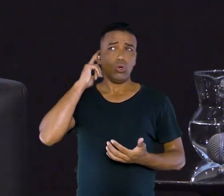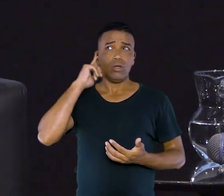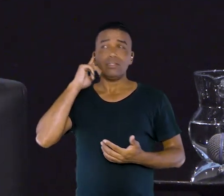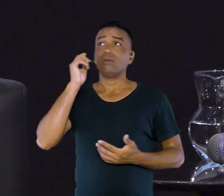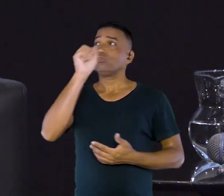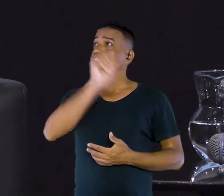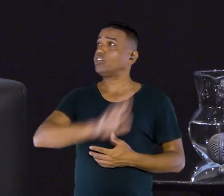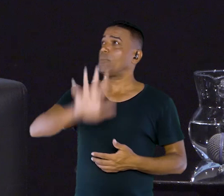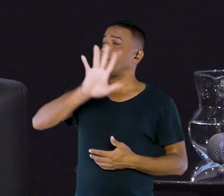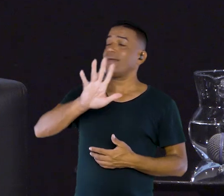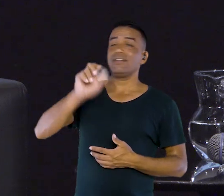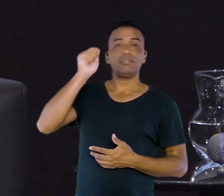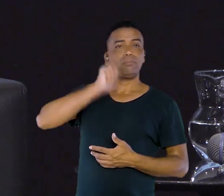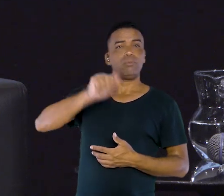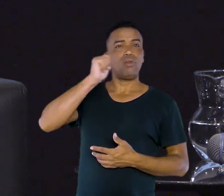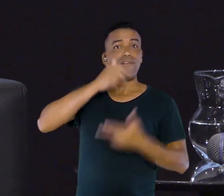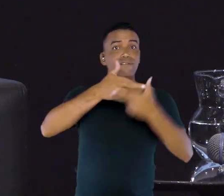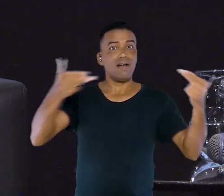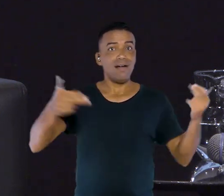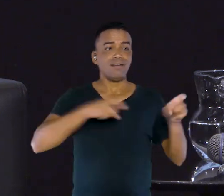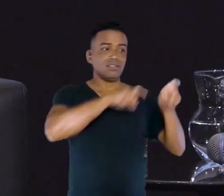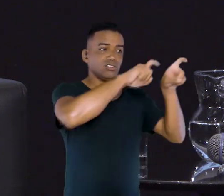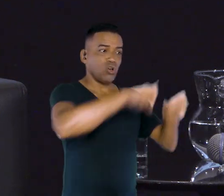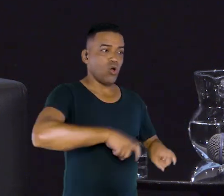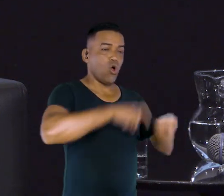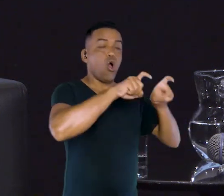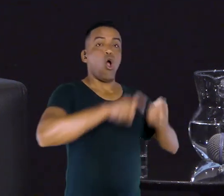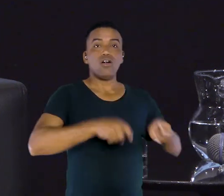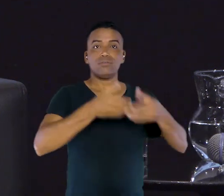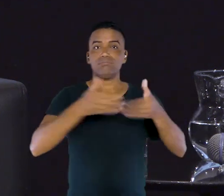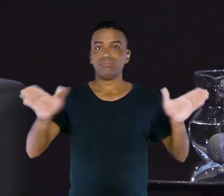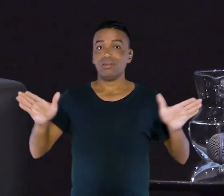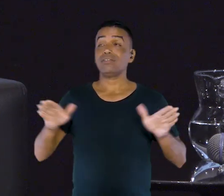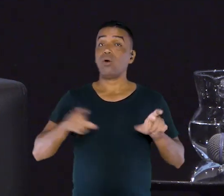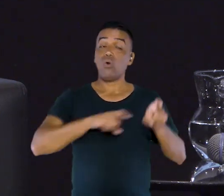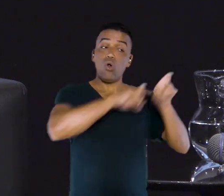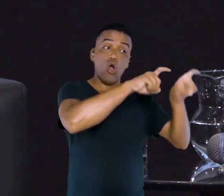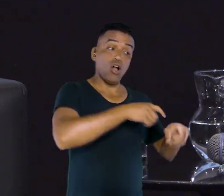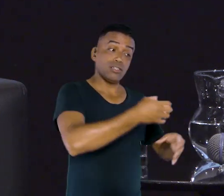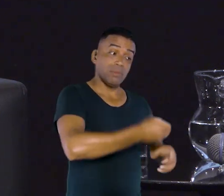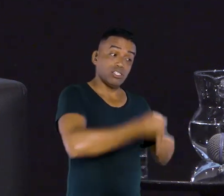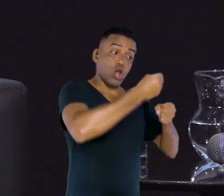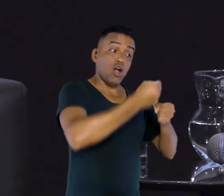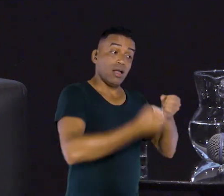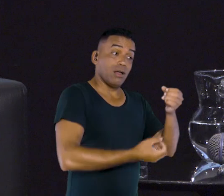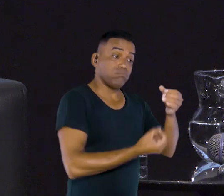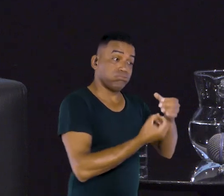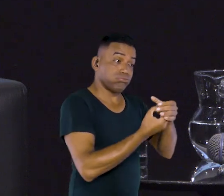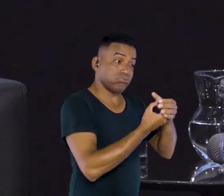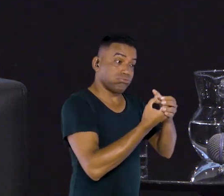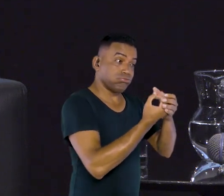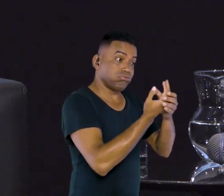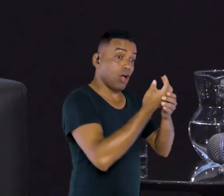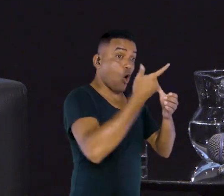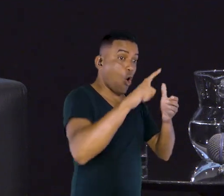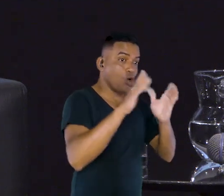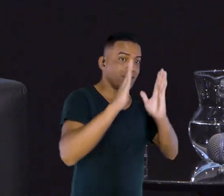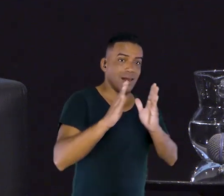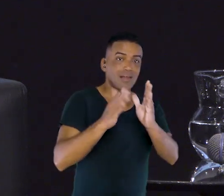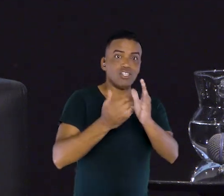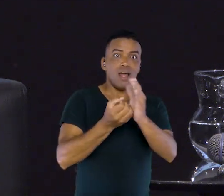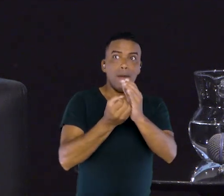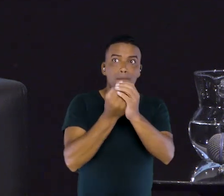dos... Geralmente é comum que uma mulher tenha várias roças abertas, né? Tem uma roça que está lá onde a mandioca está sendo produzida, outras